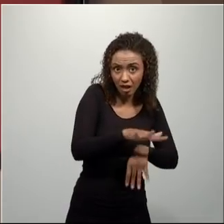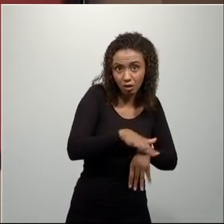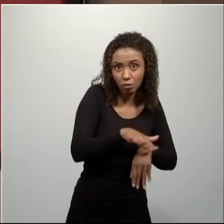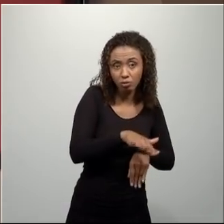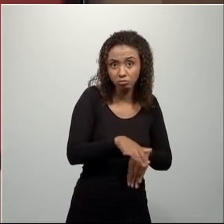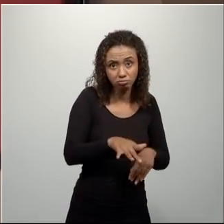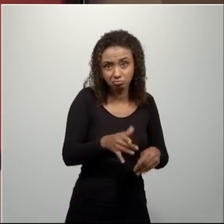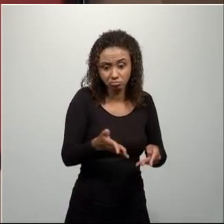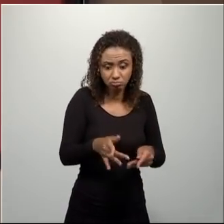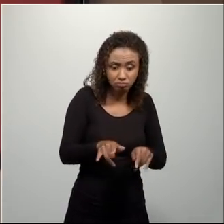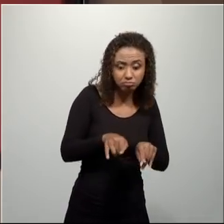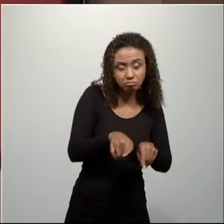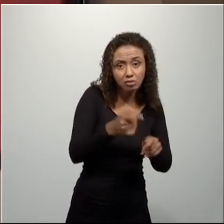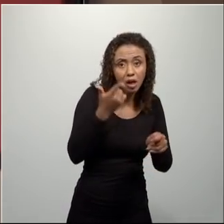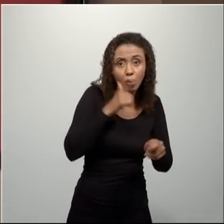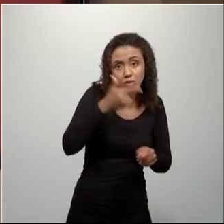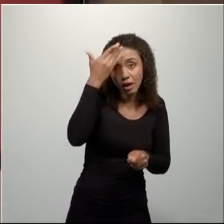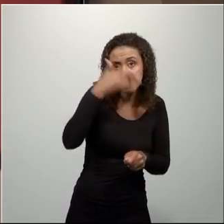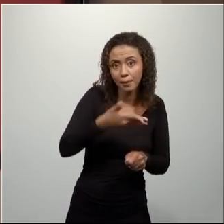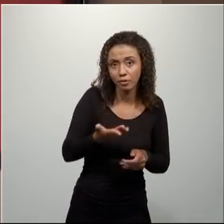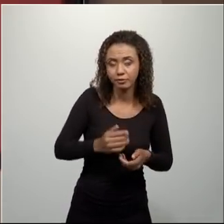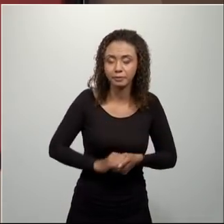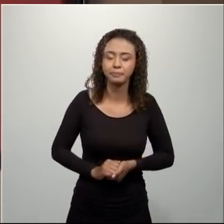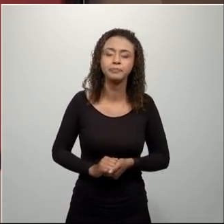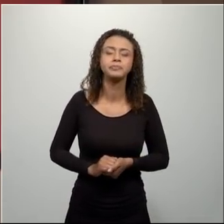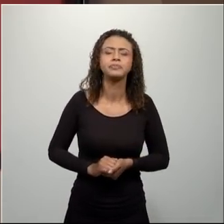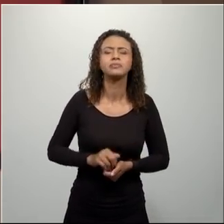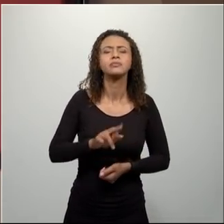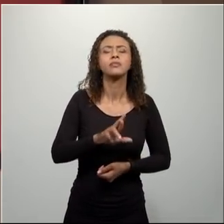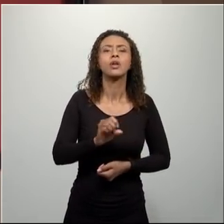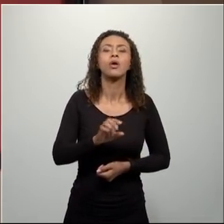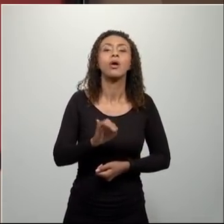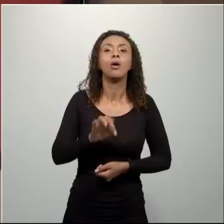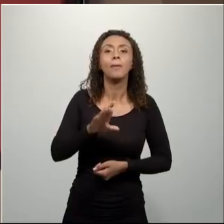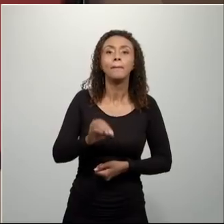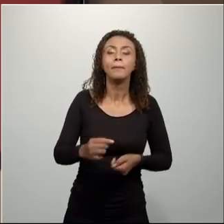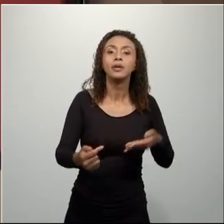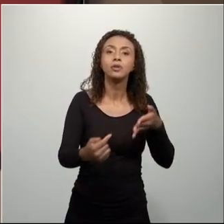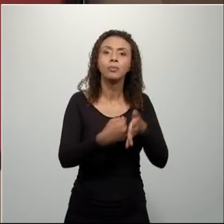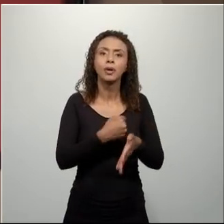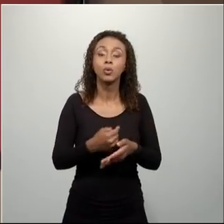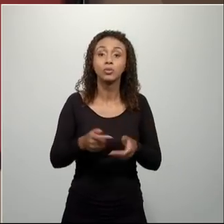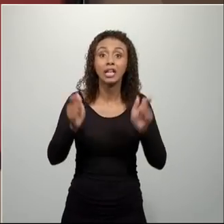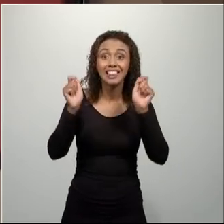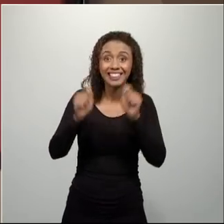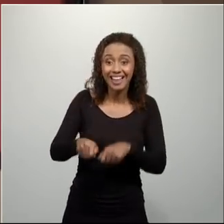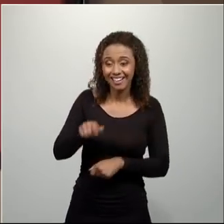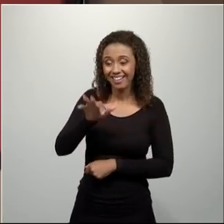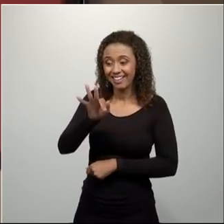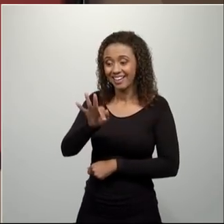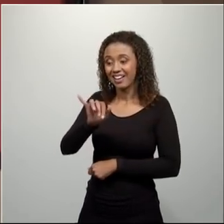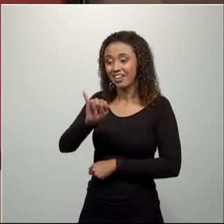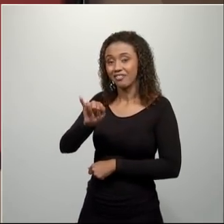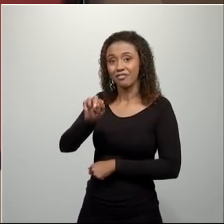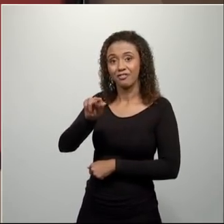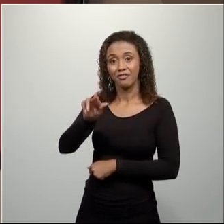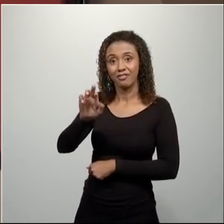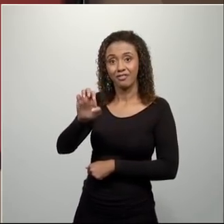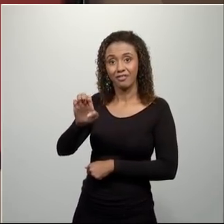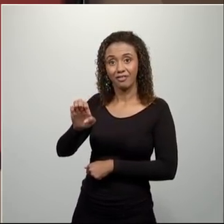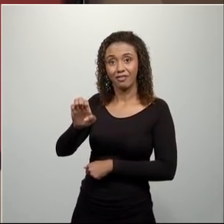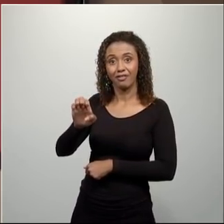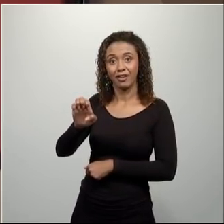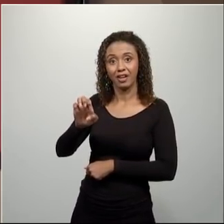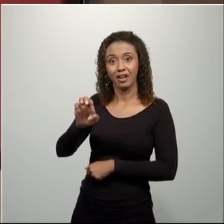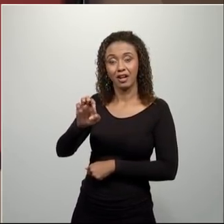necessário a roberto de sousa pergunta que vos torrent podem ser bloqueados por falhou sim é bem comum que isso aconteça principalmente